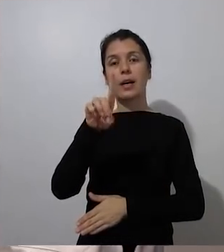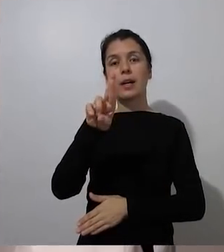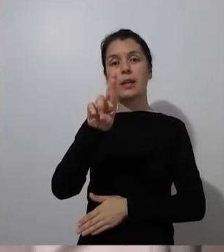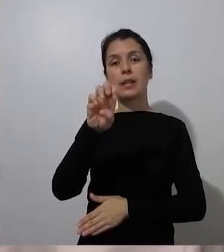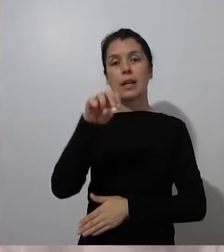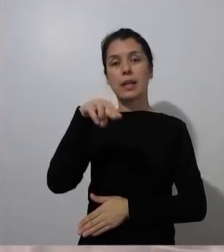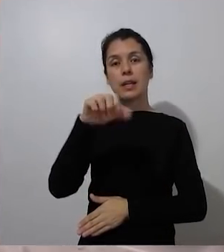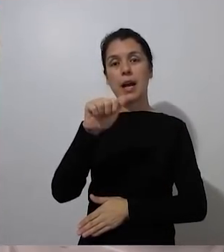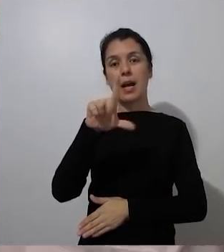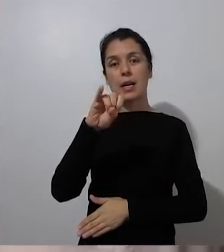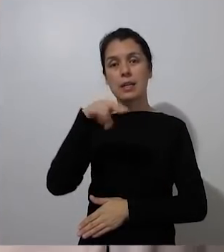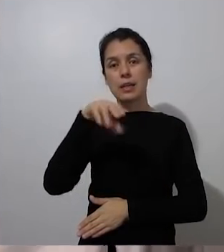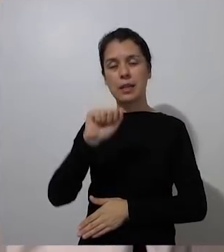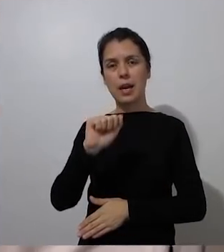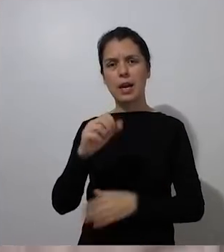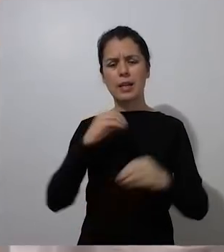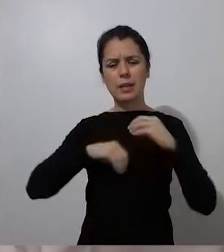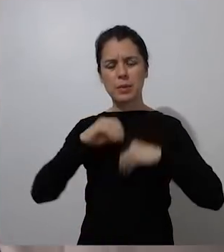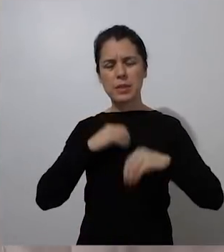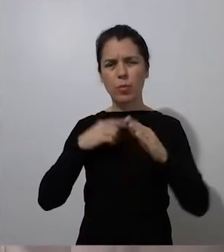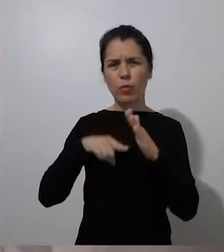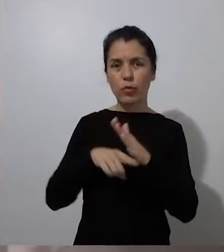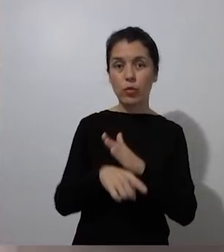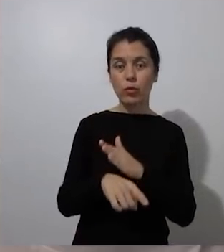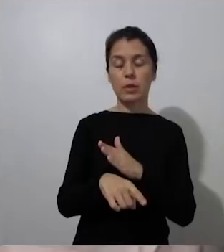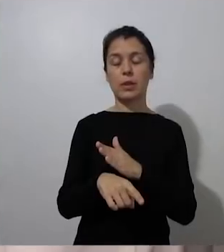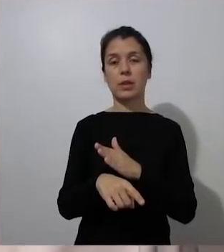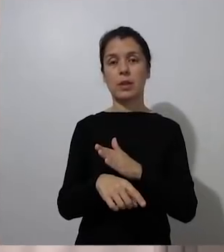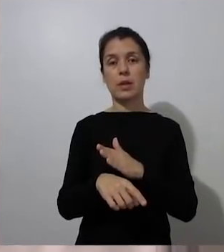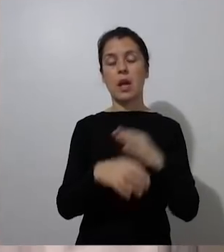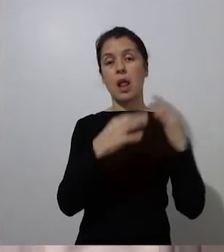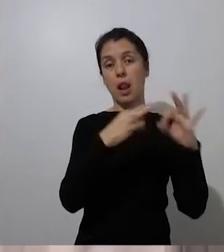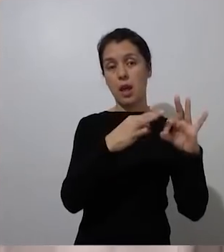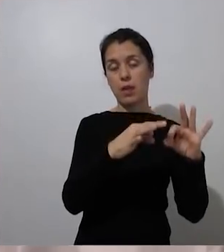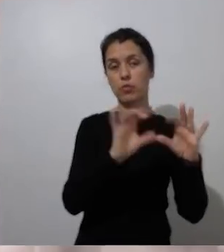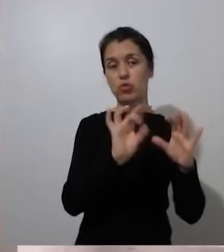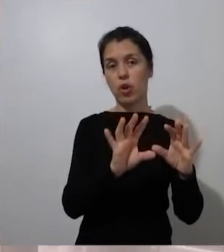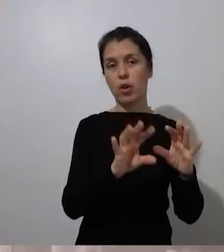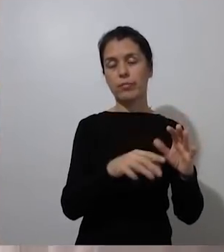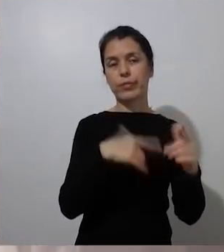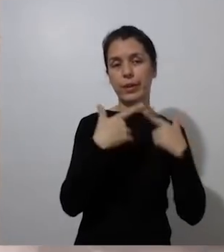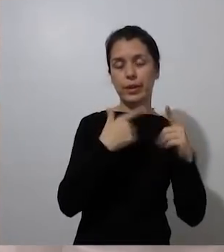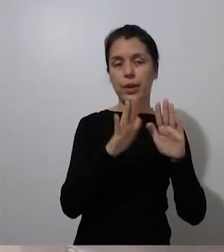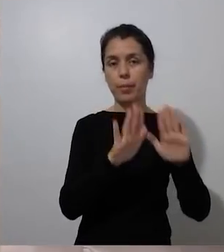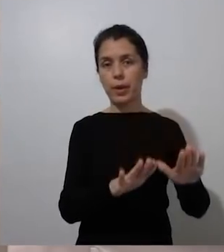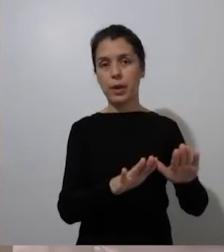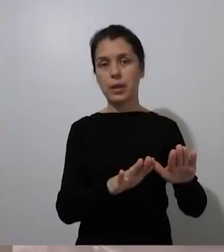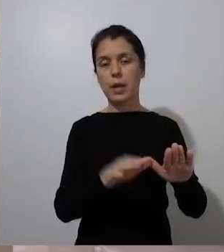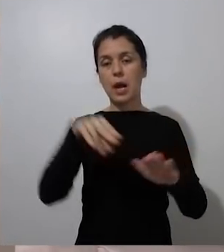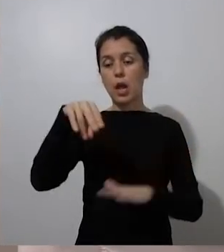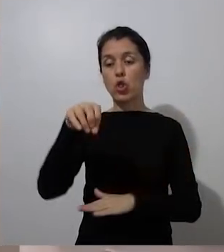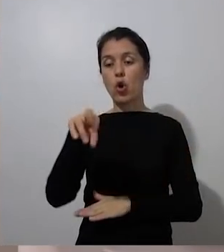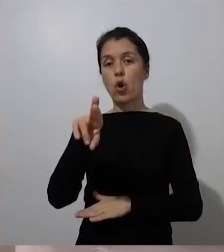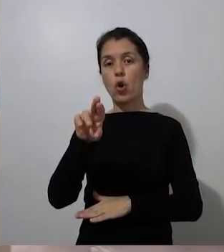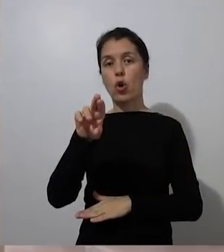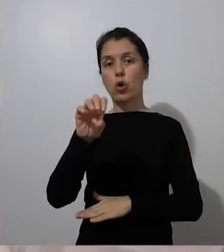o segundo neurotransmissor para depressão, né? Aquela depressão mais moderada, severa, porque uma depressão leve só perde o humor, mas já tem disposição, e esse